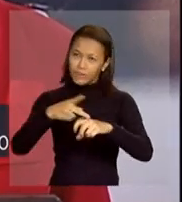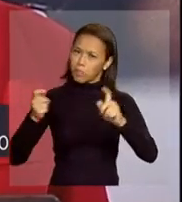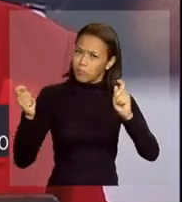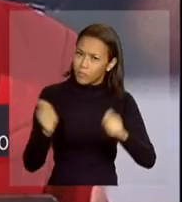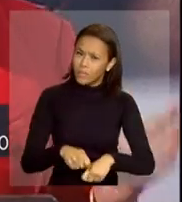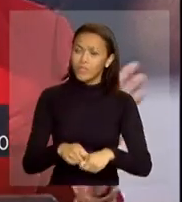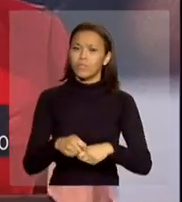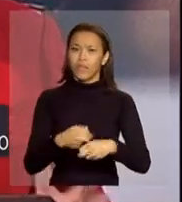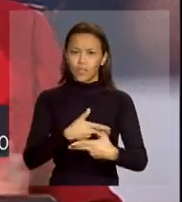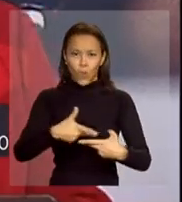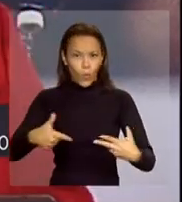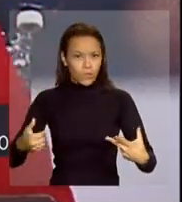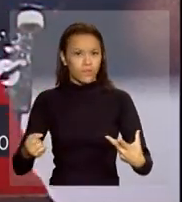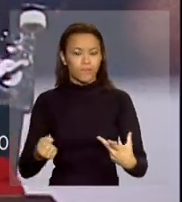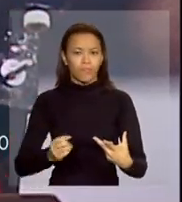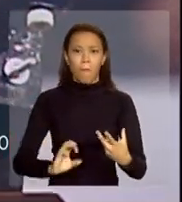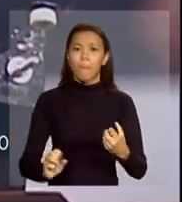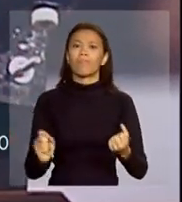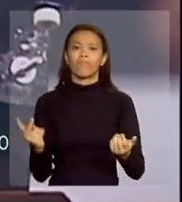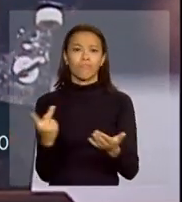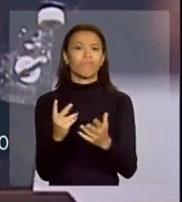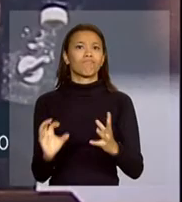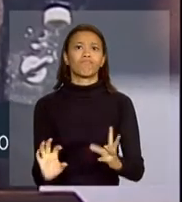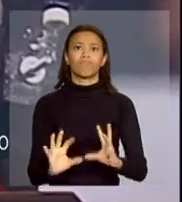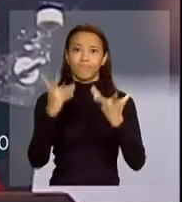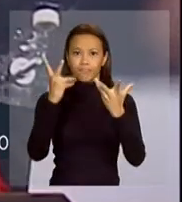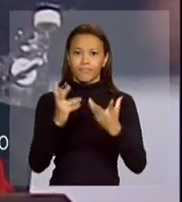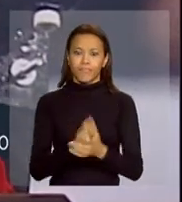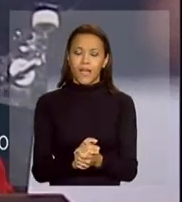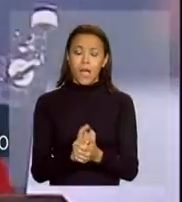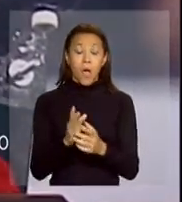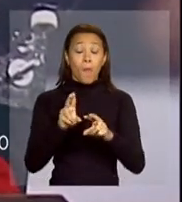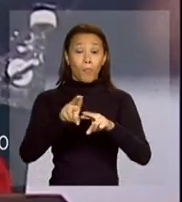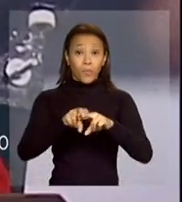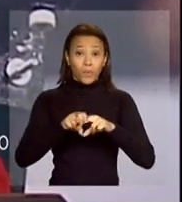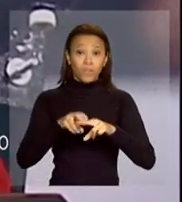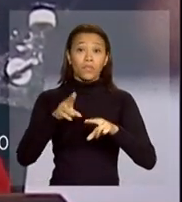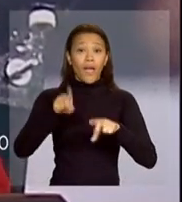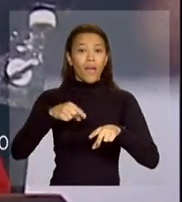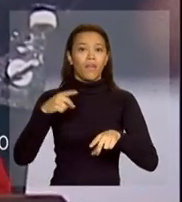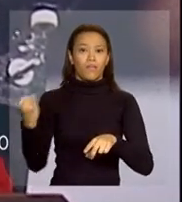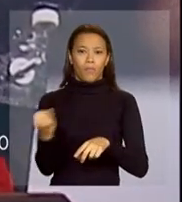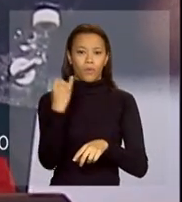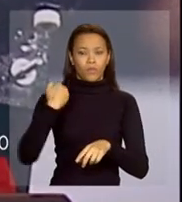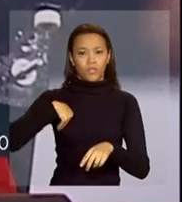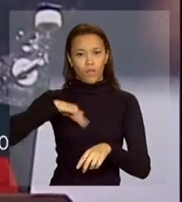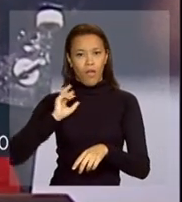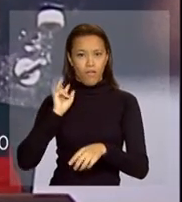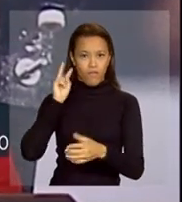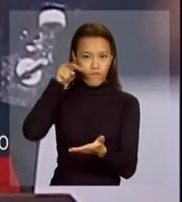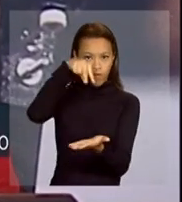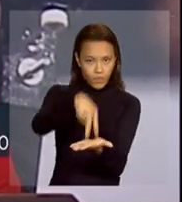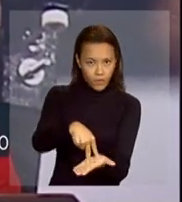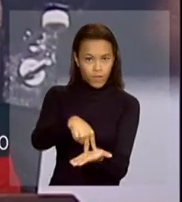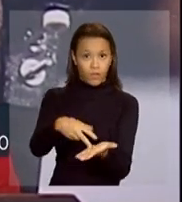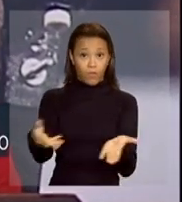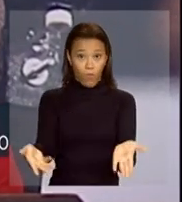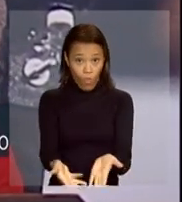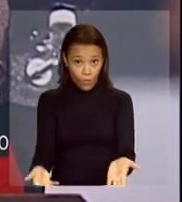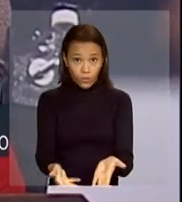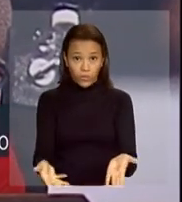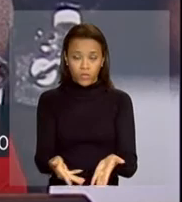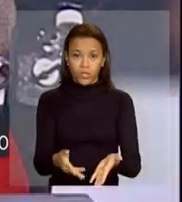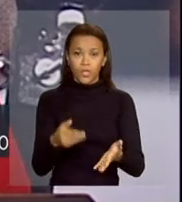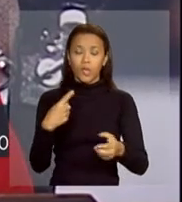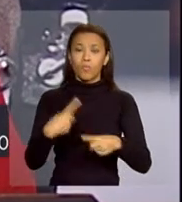acontecer E aí também é muito importante estar aqui hoje é porque